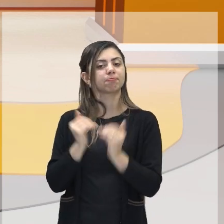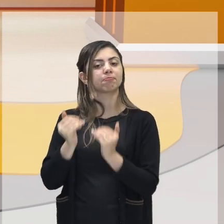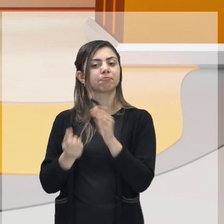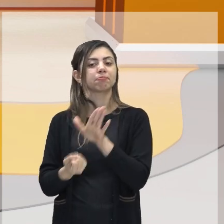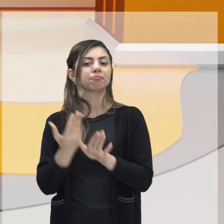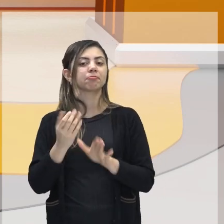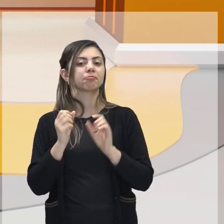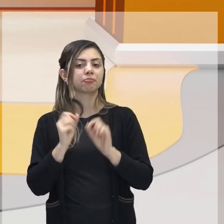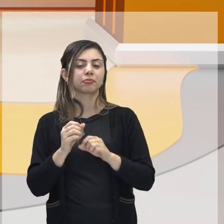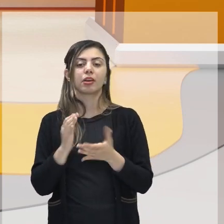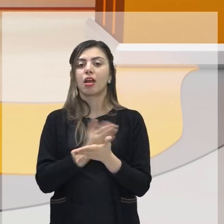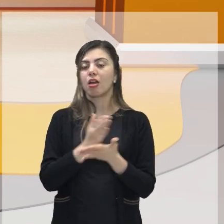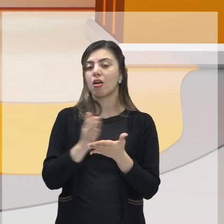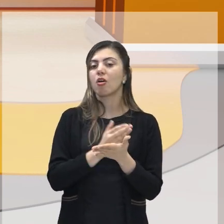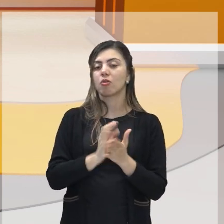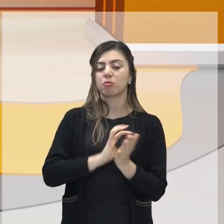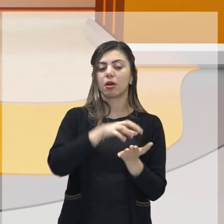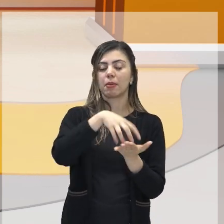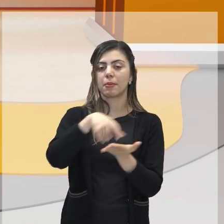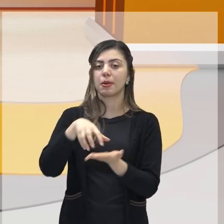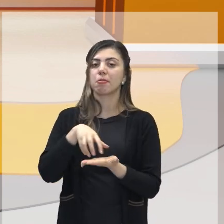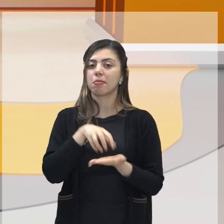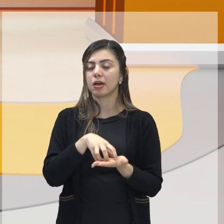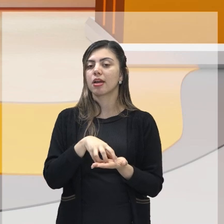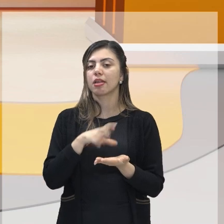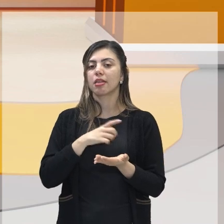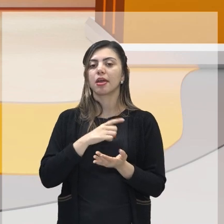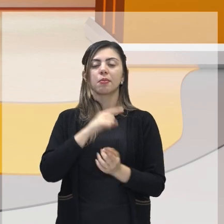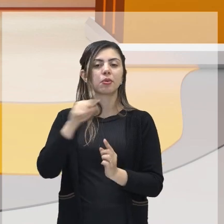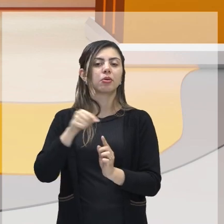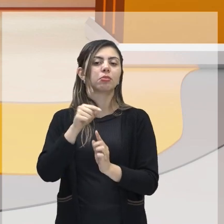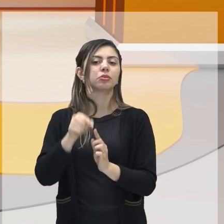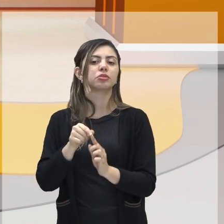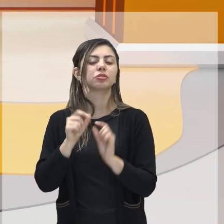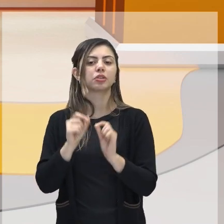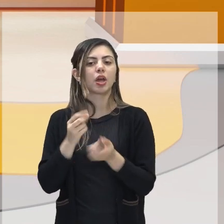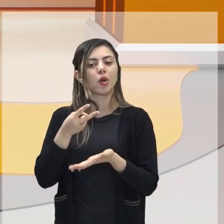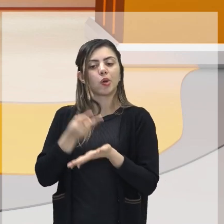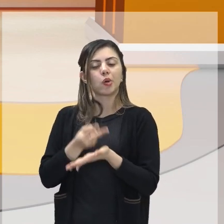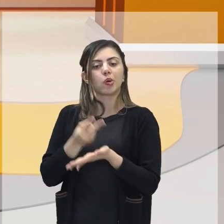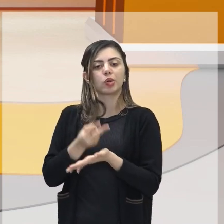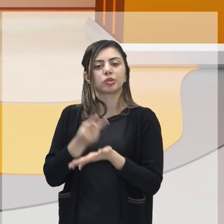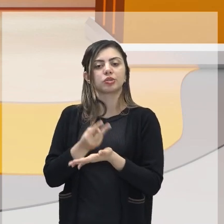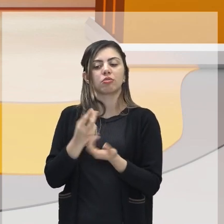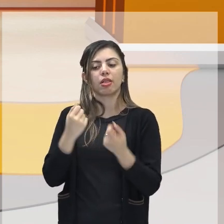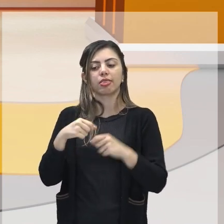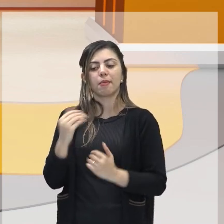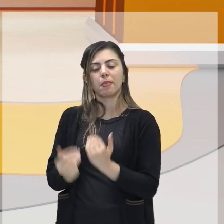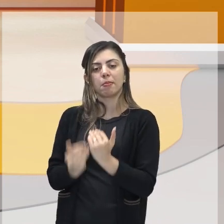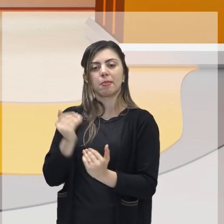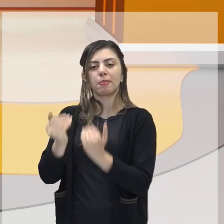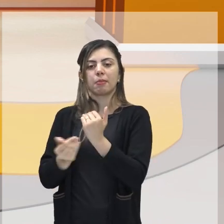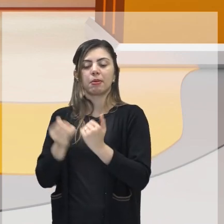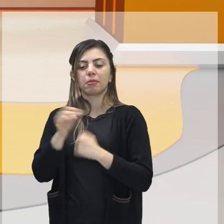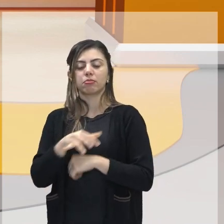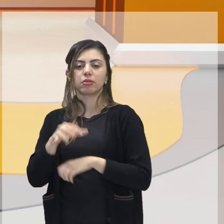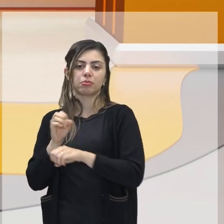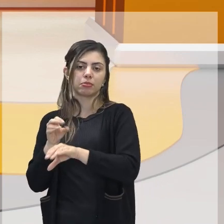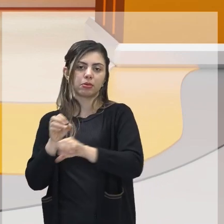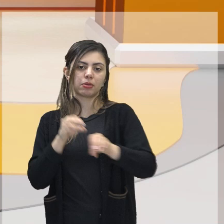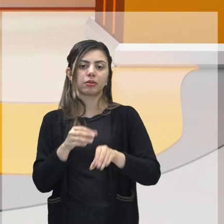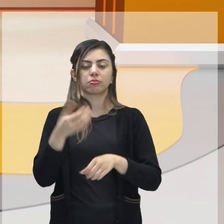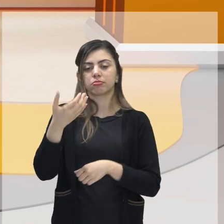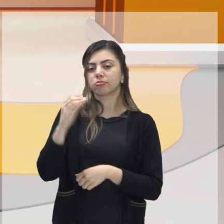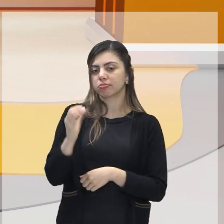criação de algumas instituições que visavam se manter o processo de desenvolvimento educacional e